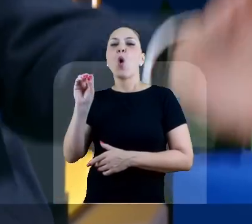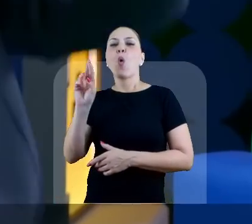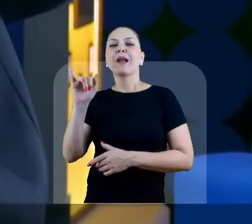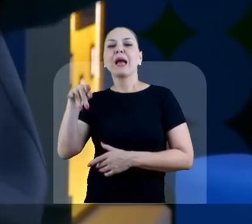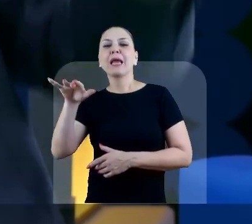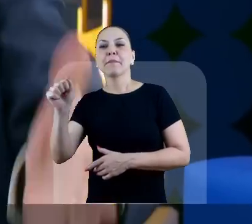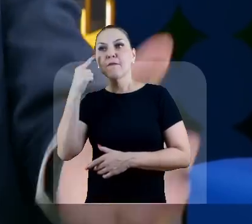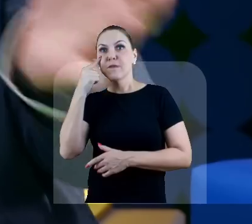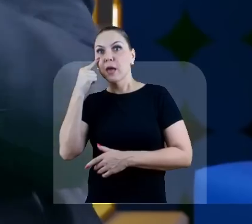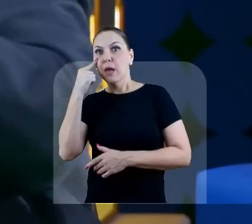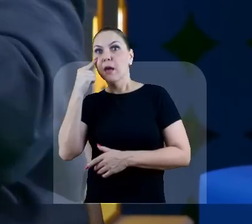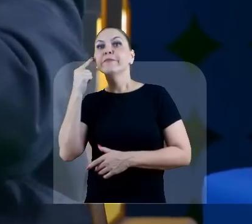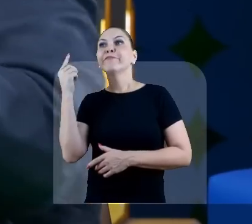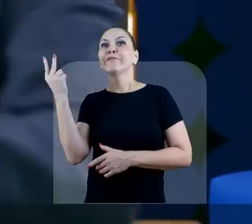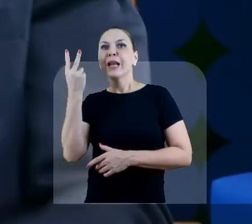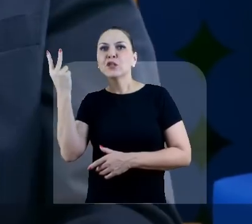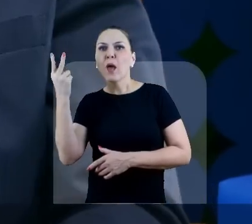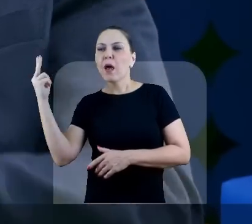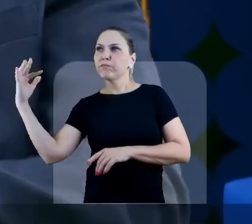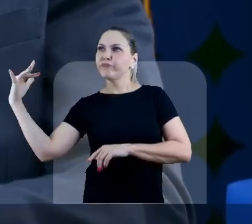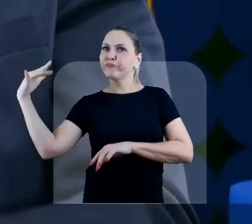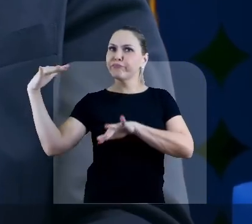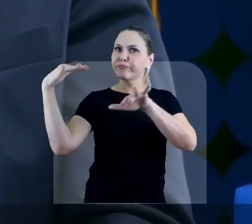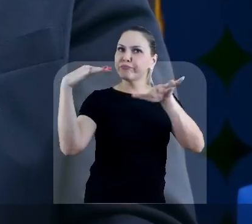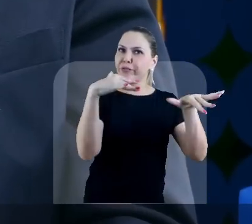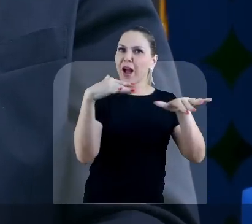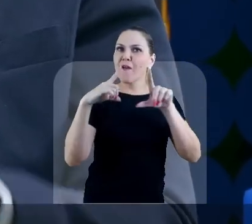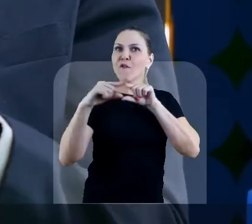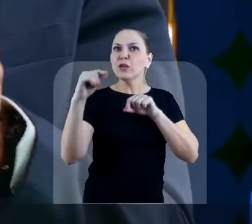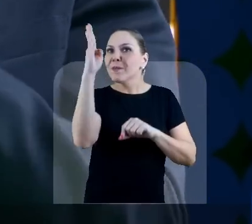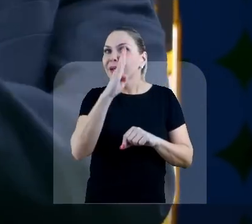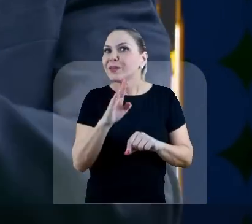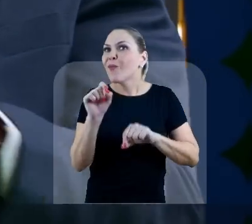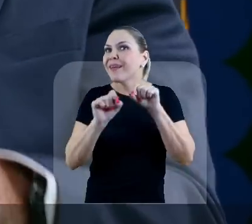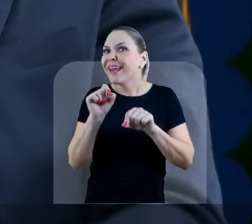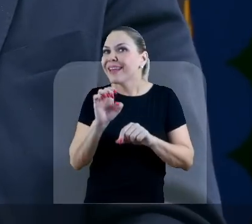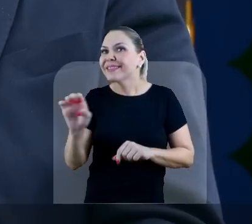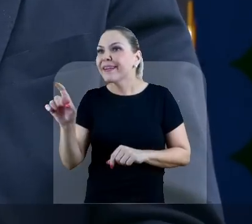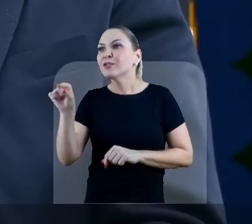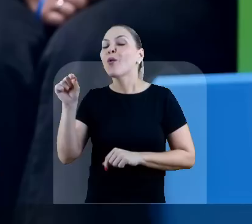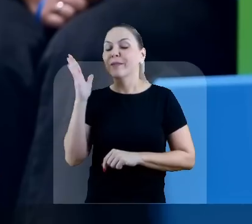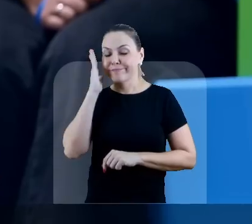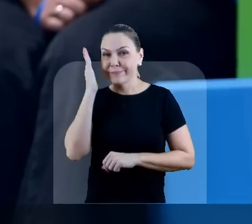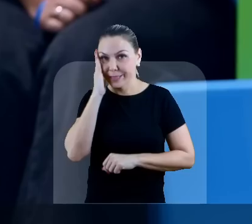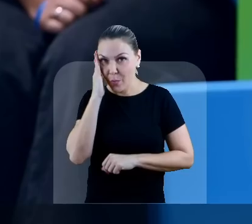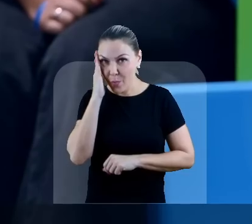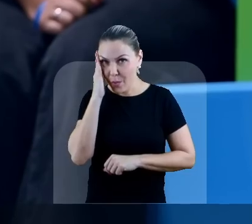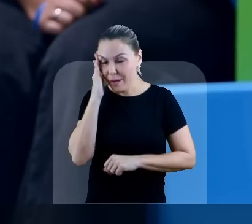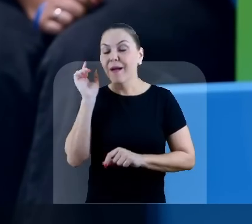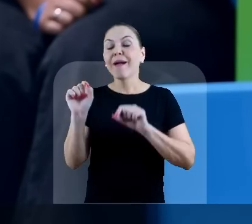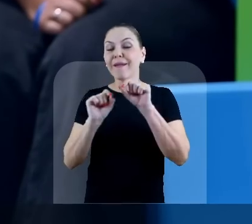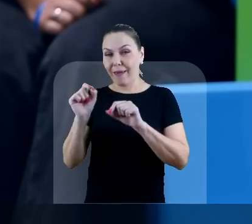diariamente 600 pessoas vindo da Venezuela fugindo a pé para o Brasil. A maioria mulheres e crianças. Para ver o que é ser de esquerda. Ou então,